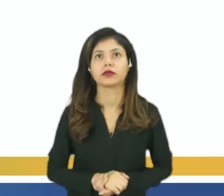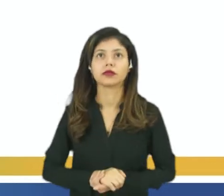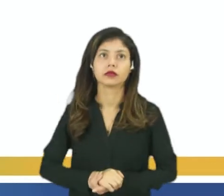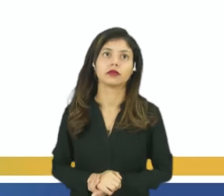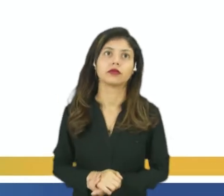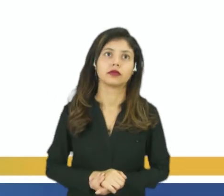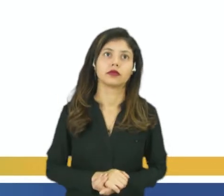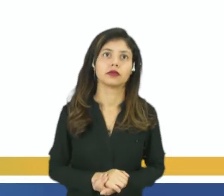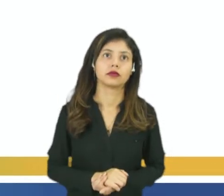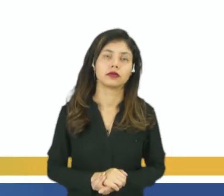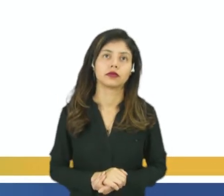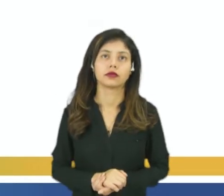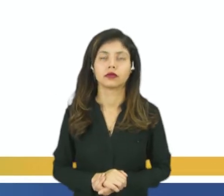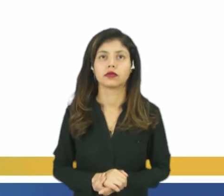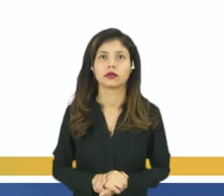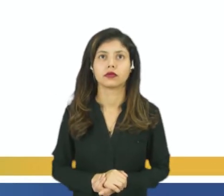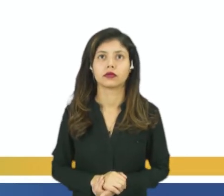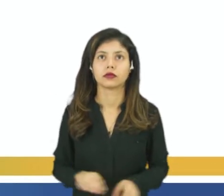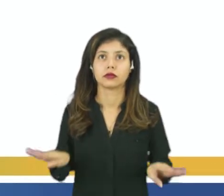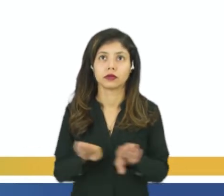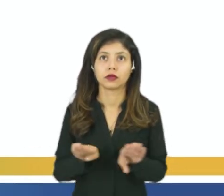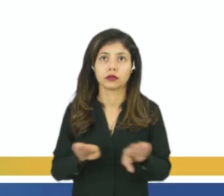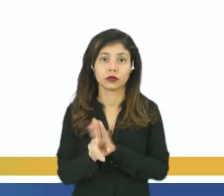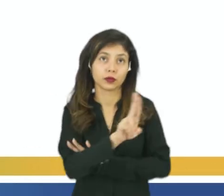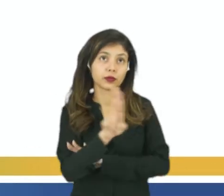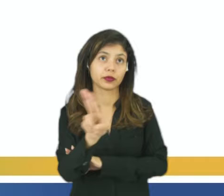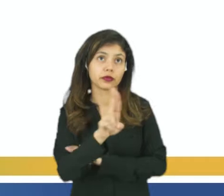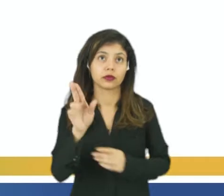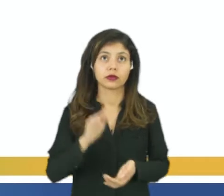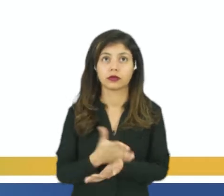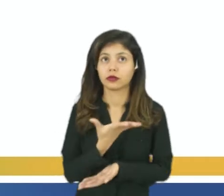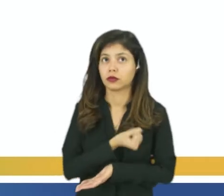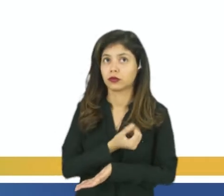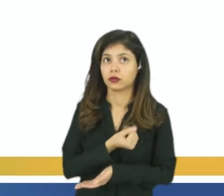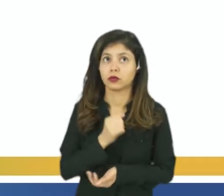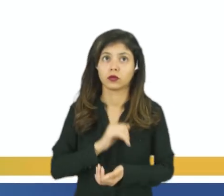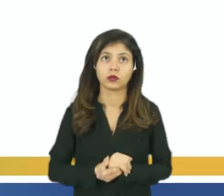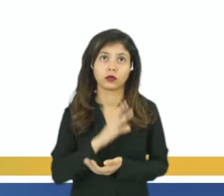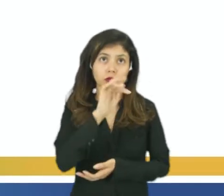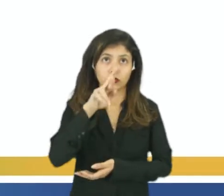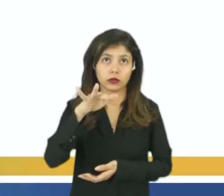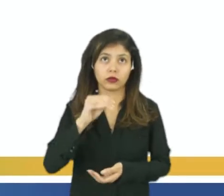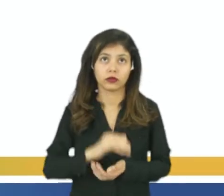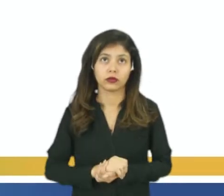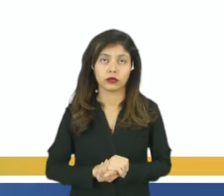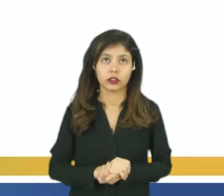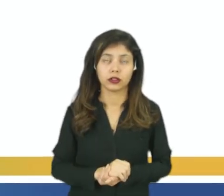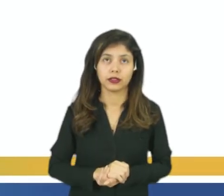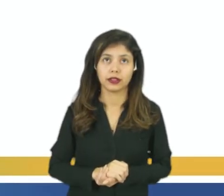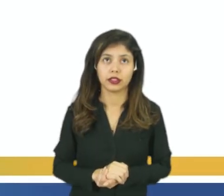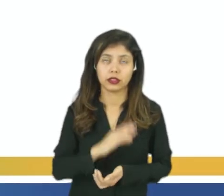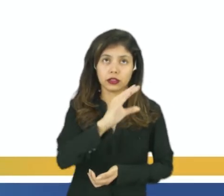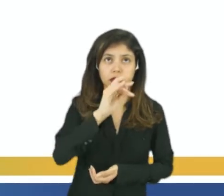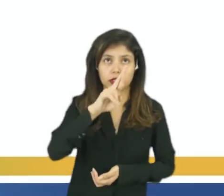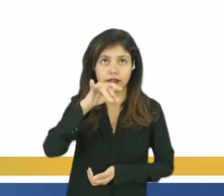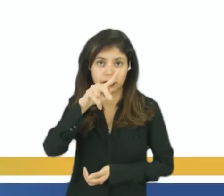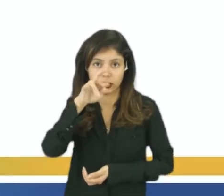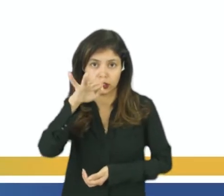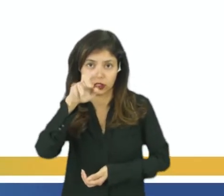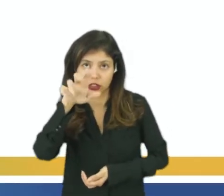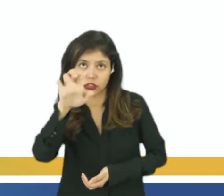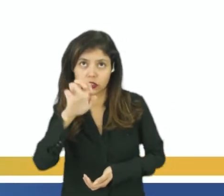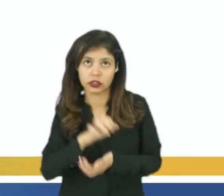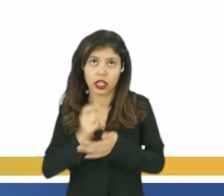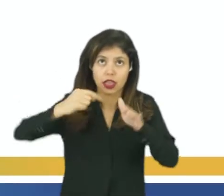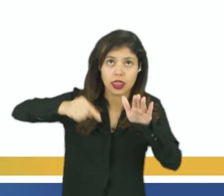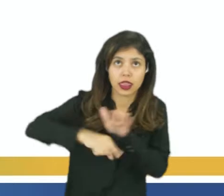enésimo. Então esses são chamados de números reais. Ou ainda os coeficientes